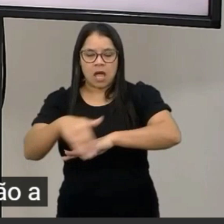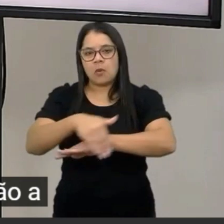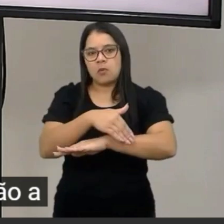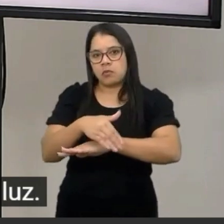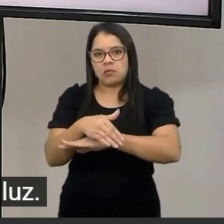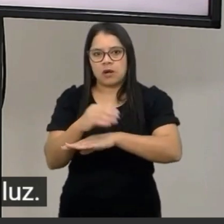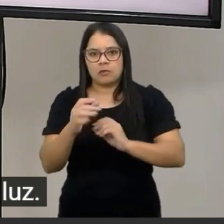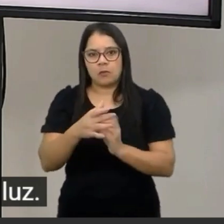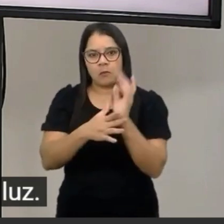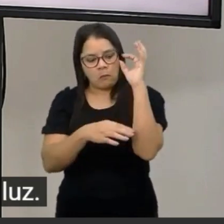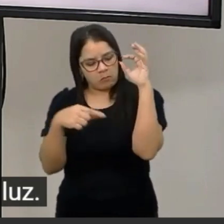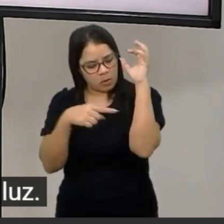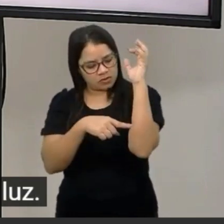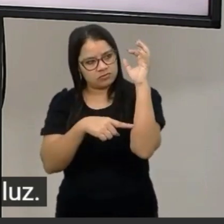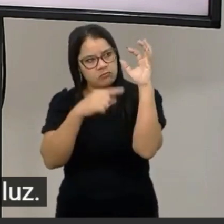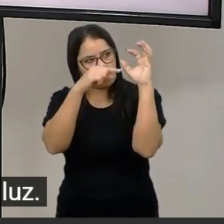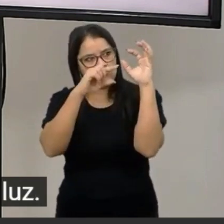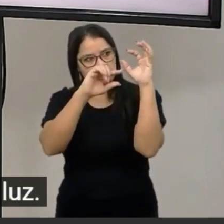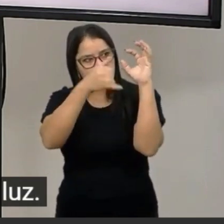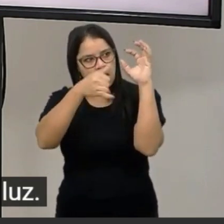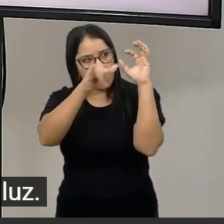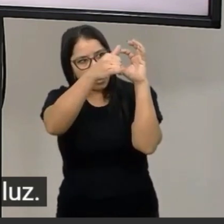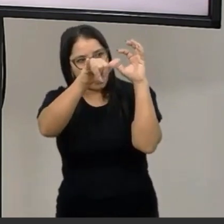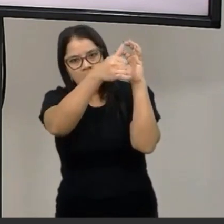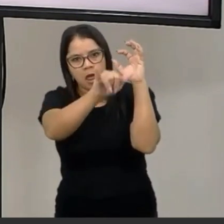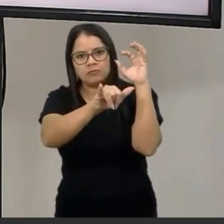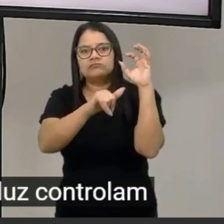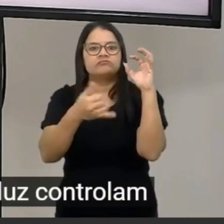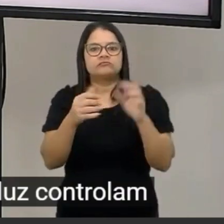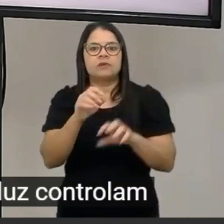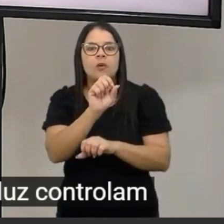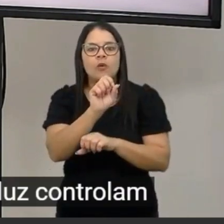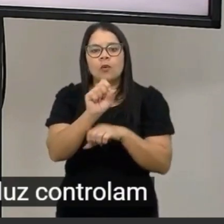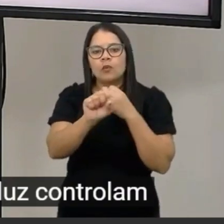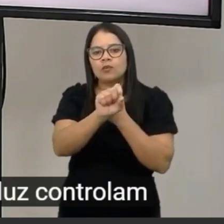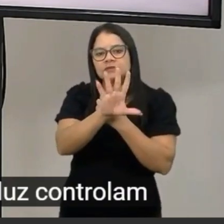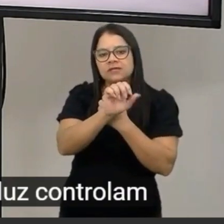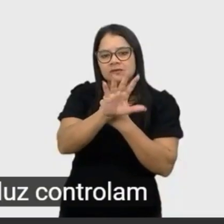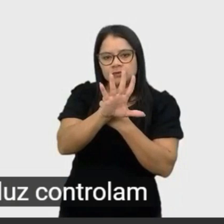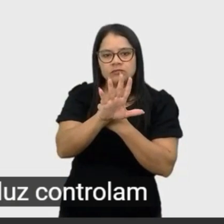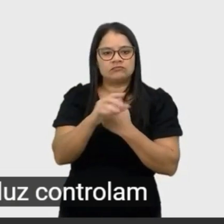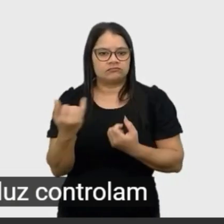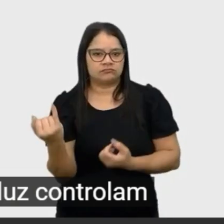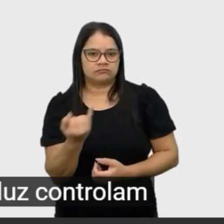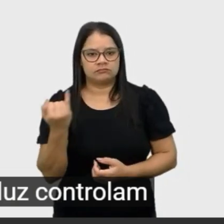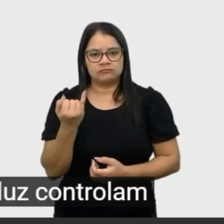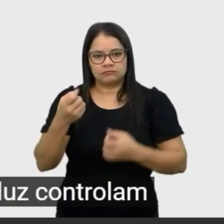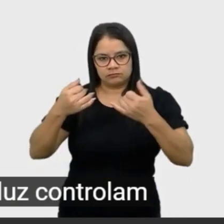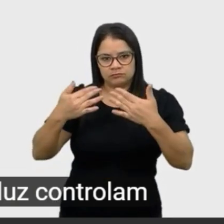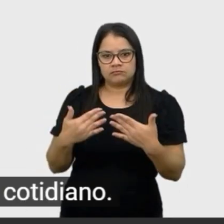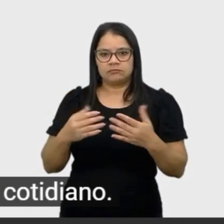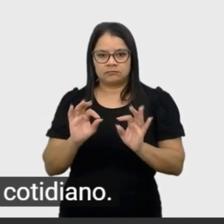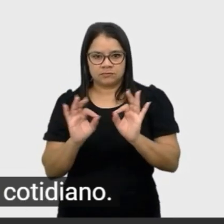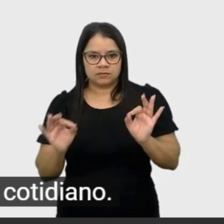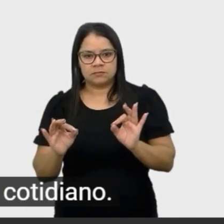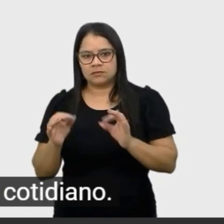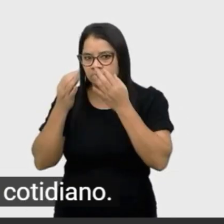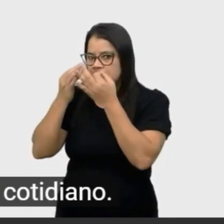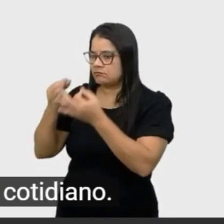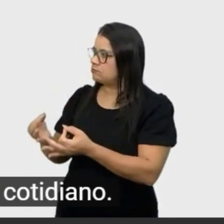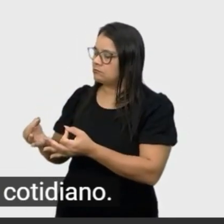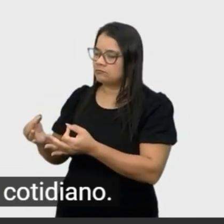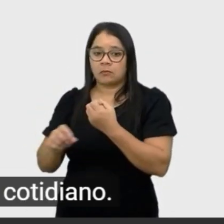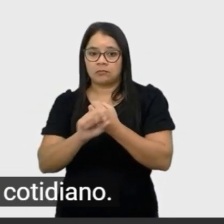como que eles ligam sozinho. Então, a gente vai falar um pouquinho sobre esse sensor de luz. Então, o objetivo é explicar de forma simples como os sensores de luz controlam